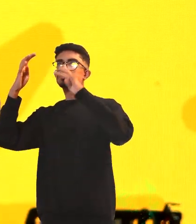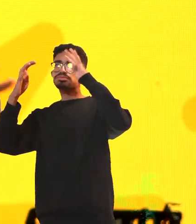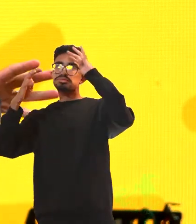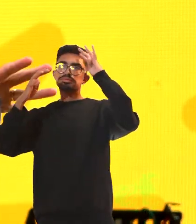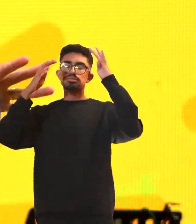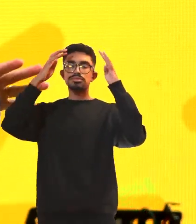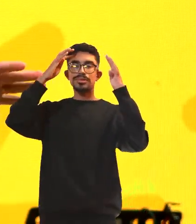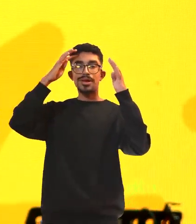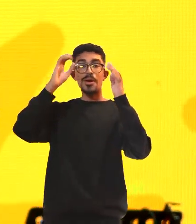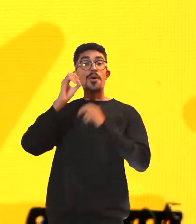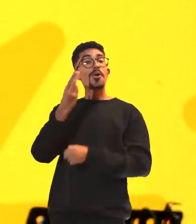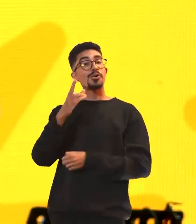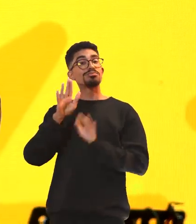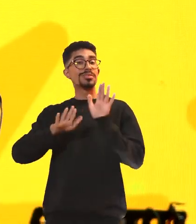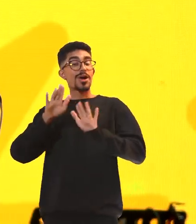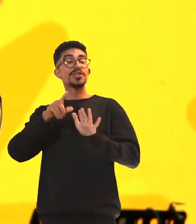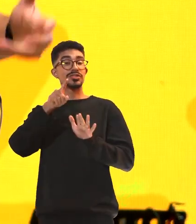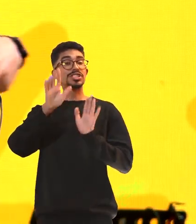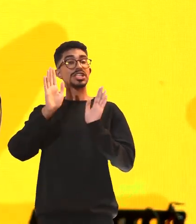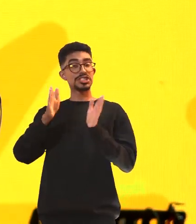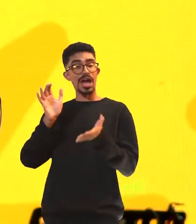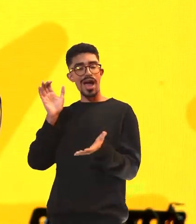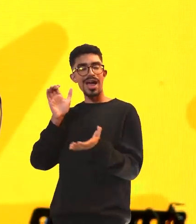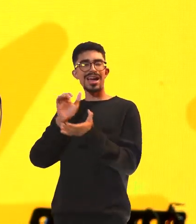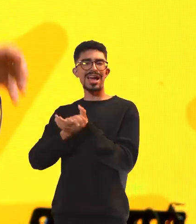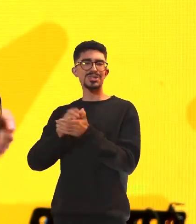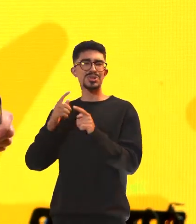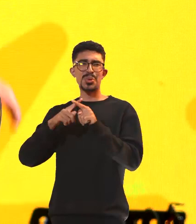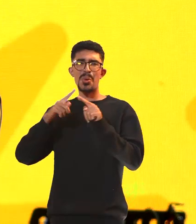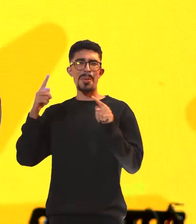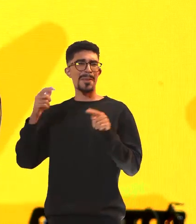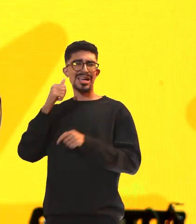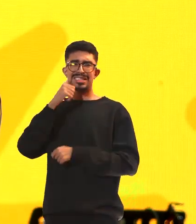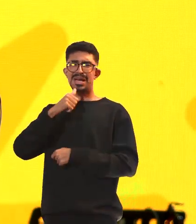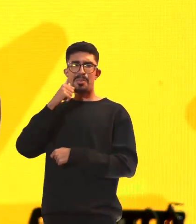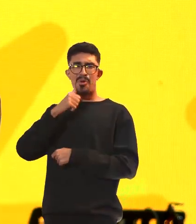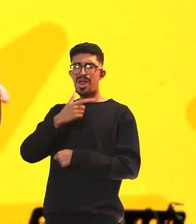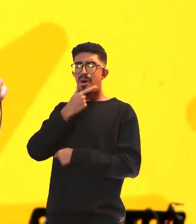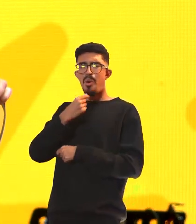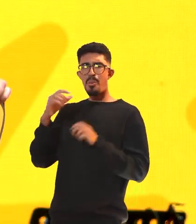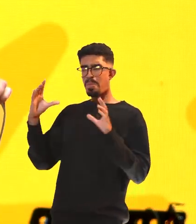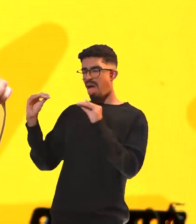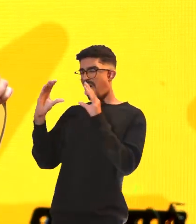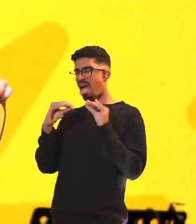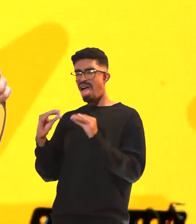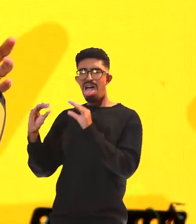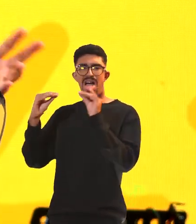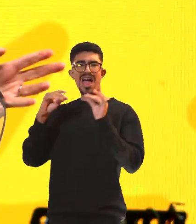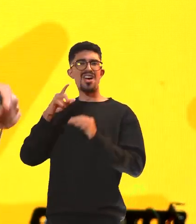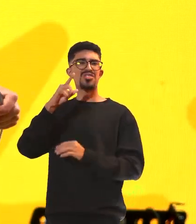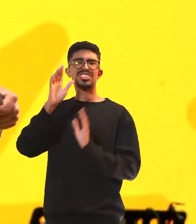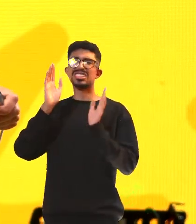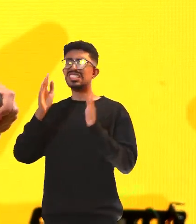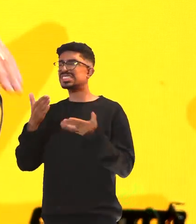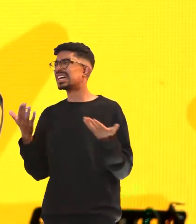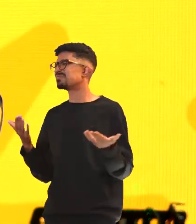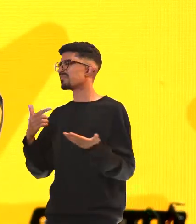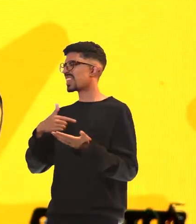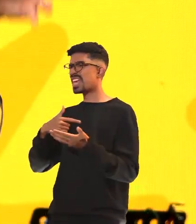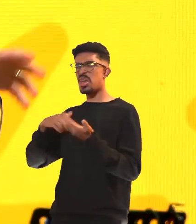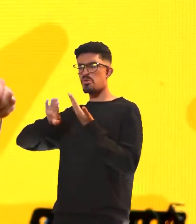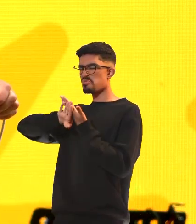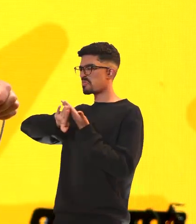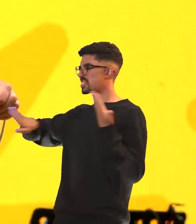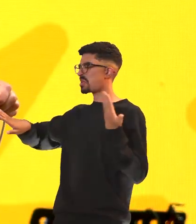você está em crise, você não sabe se relacionar direito, está tendo alguma dificuldade, tua cabeça já está, poxa, talvez o divórcio, talvez